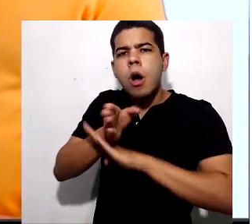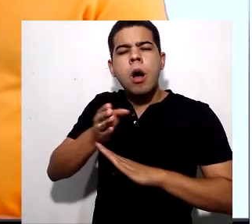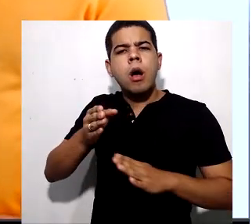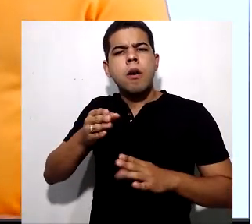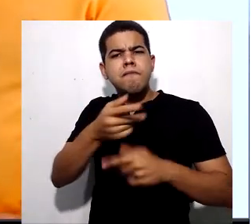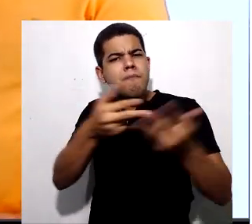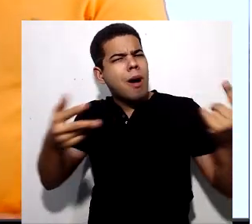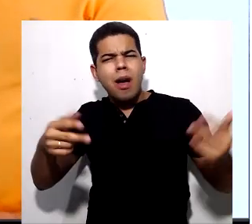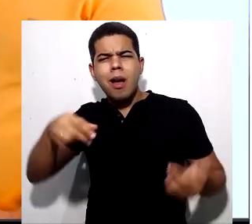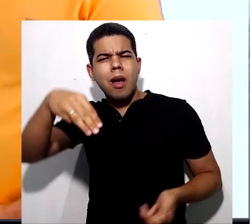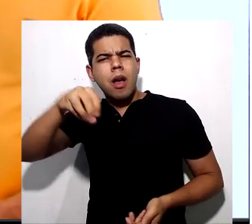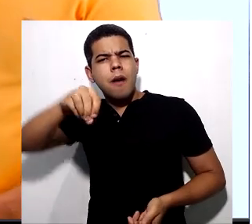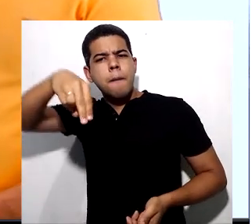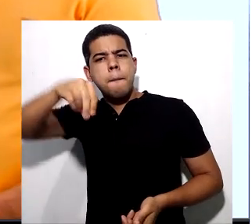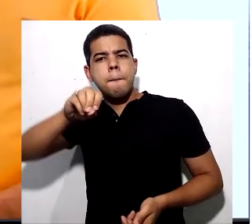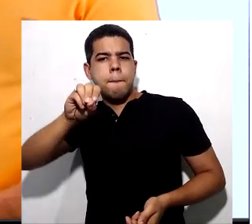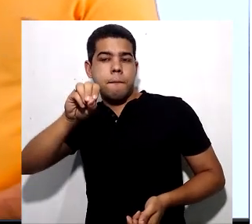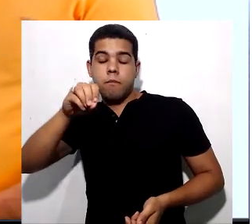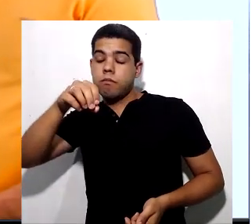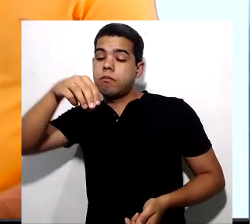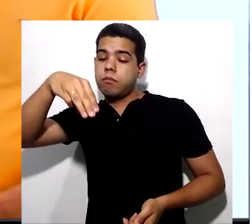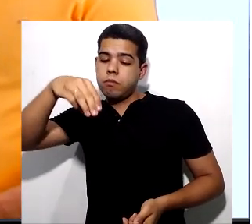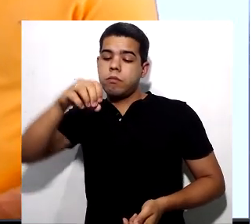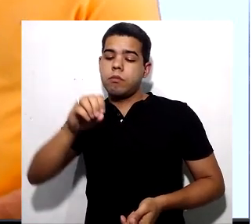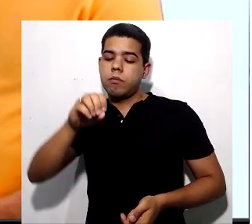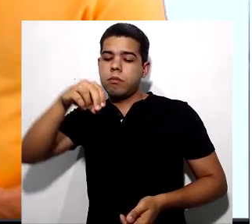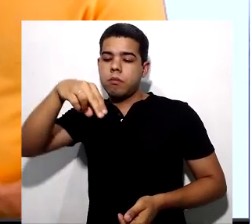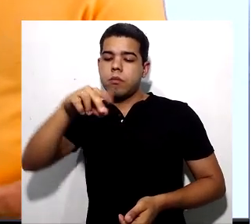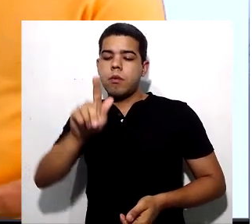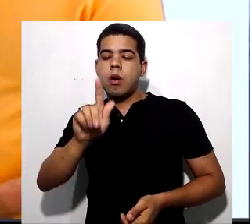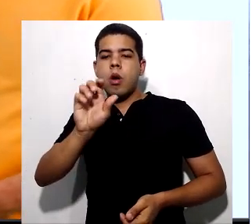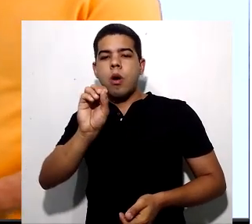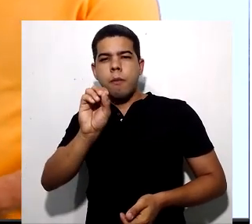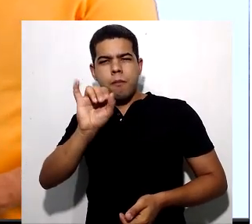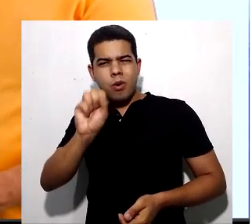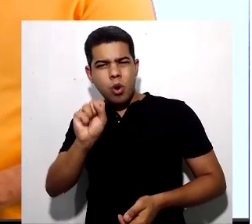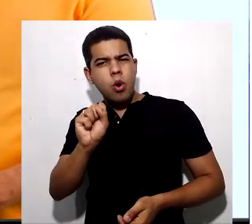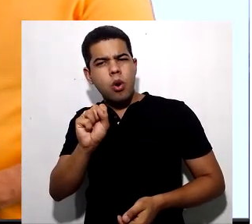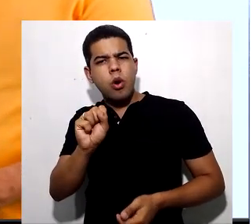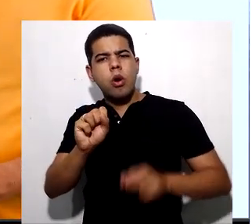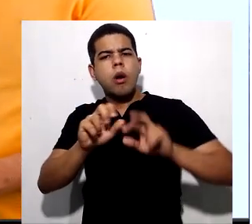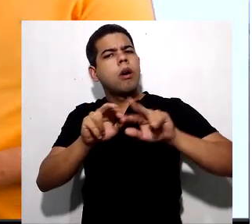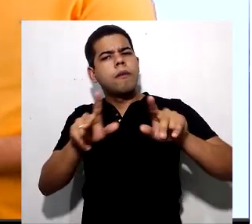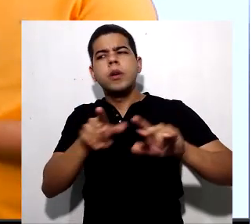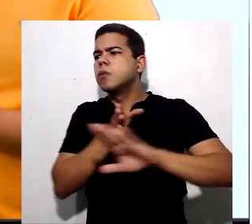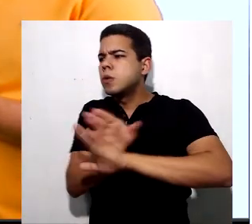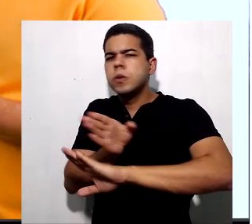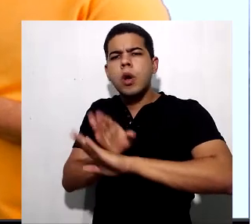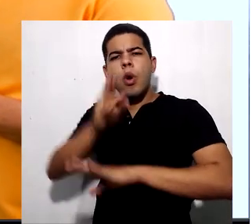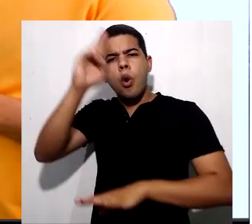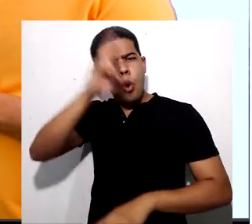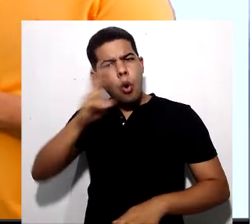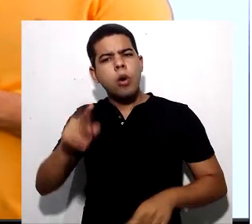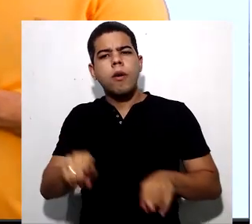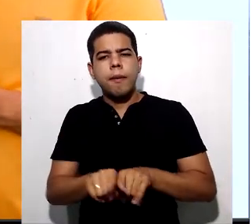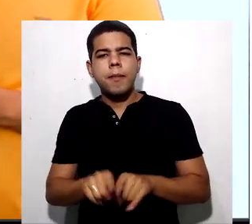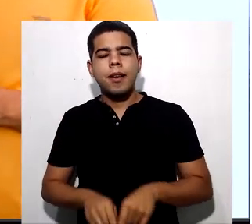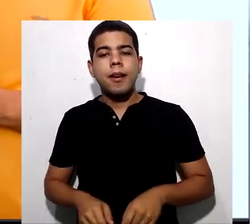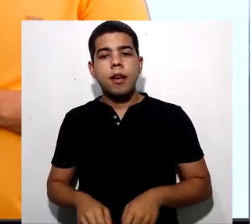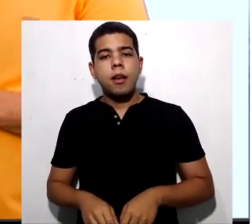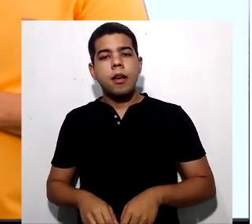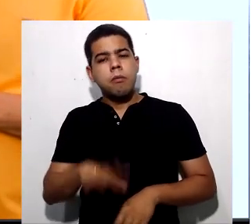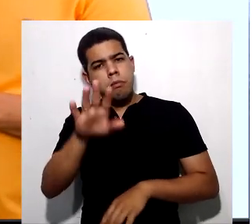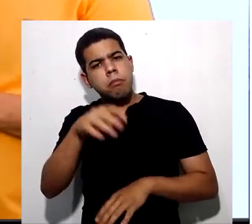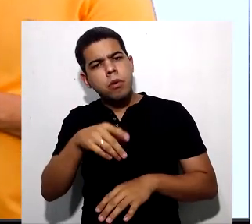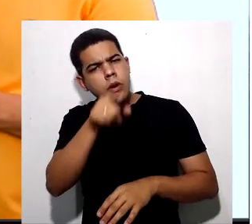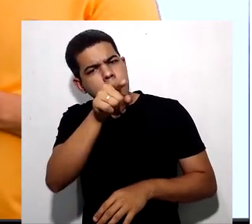mongóis invadiram e outros povos invadiram a Ucrânia. E há questões como a Rússia, como eu citei. 2 fatos importantes. Eu gostaria que vocês, que